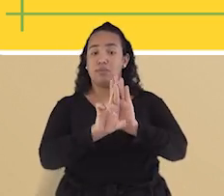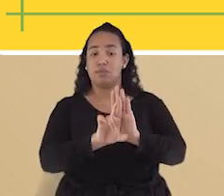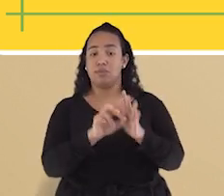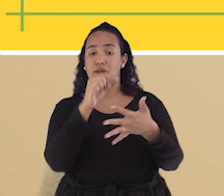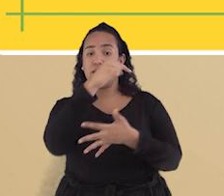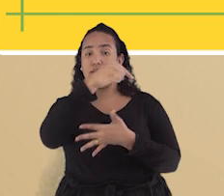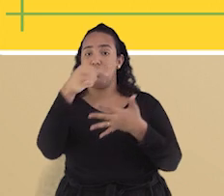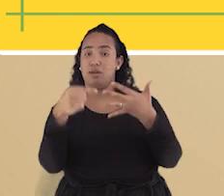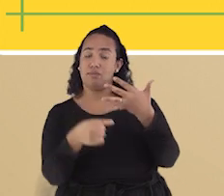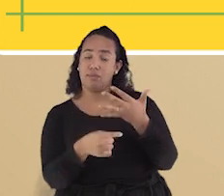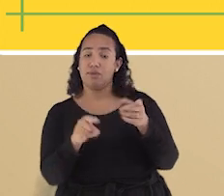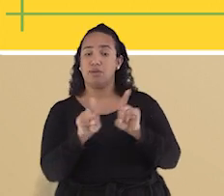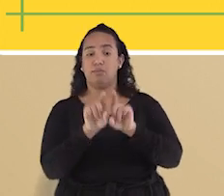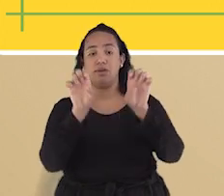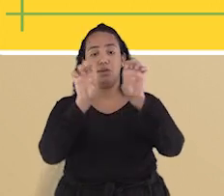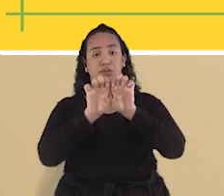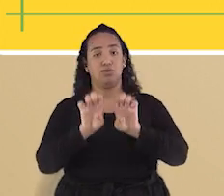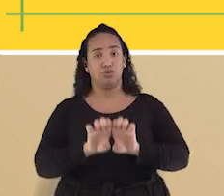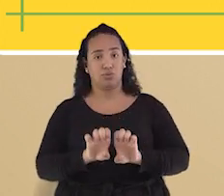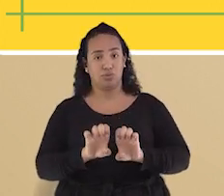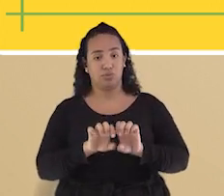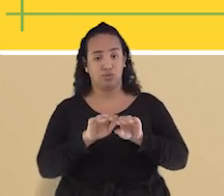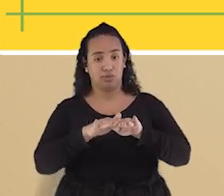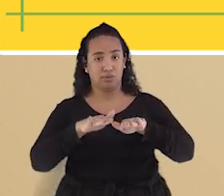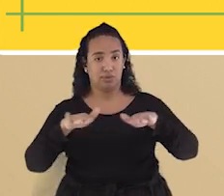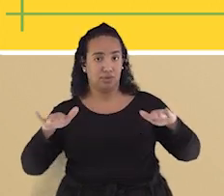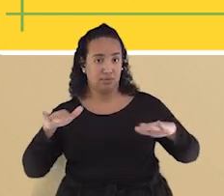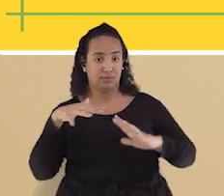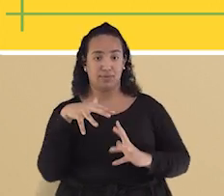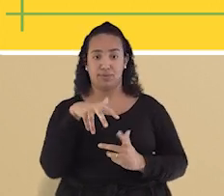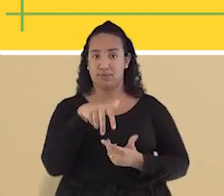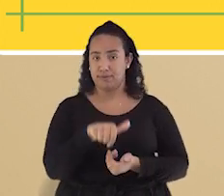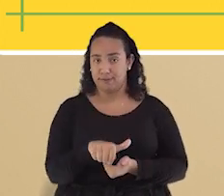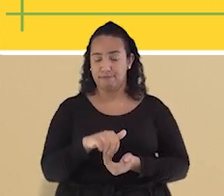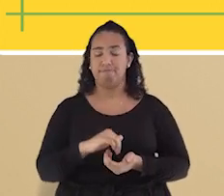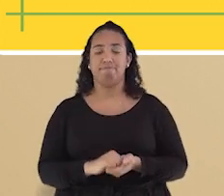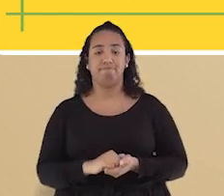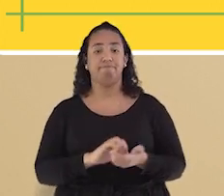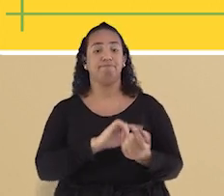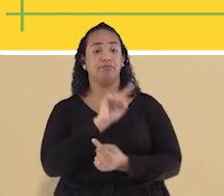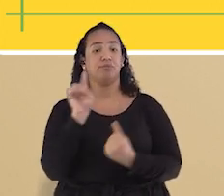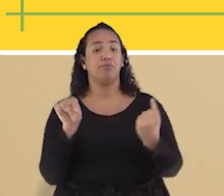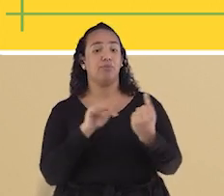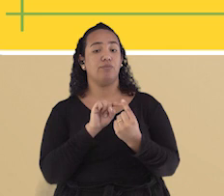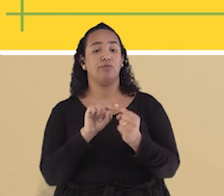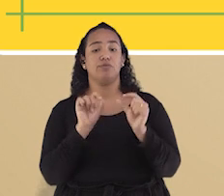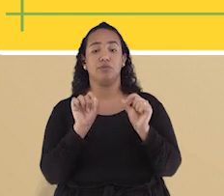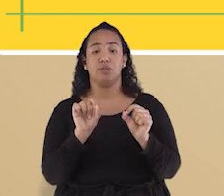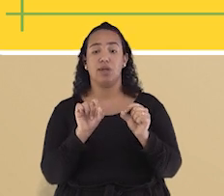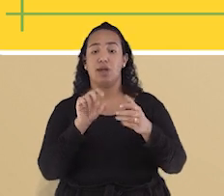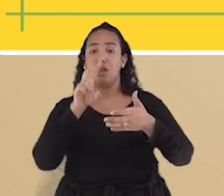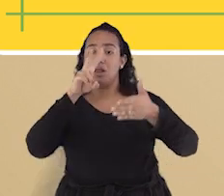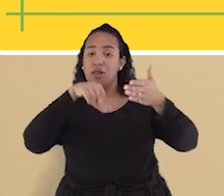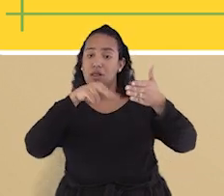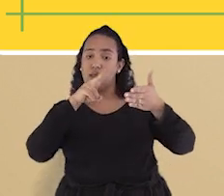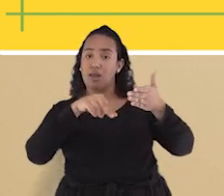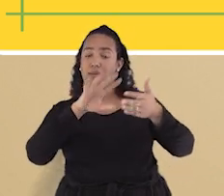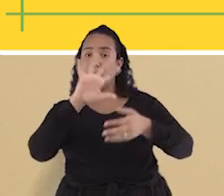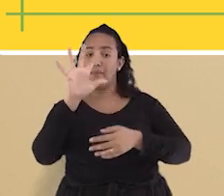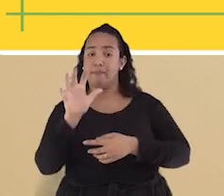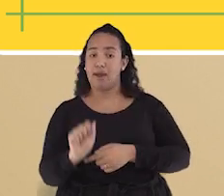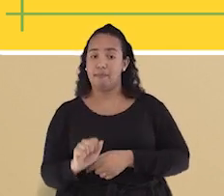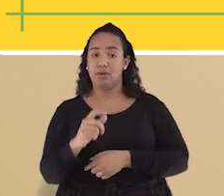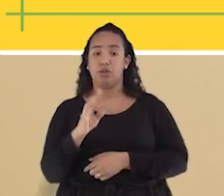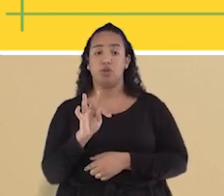elementos e estruturas da superfície terrestre. E o objetivo é desenvolver a leitura e o entendimento